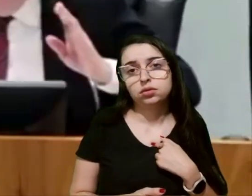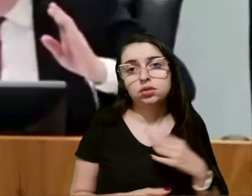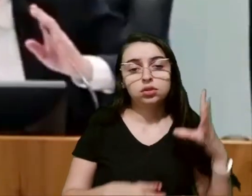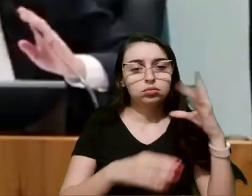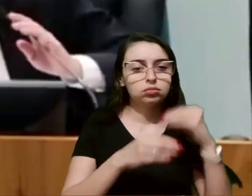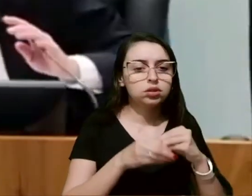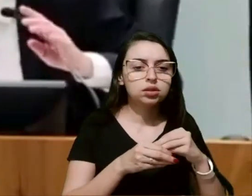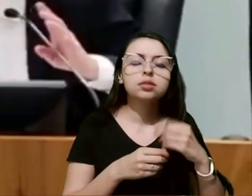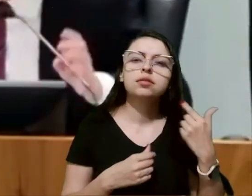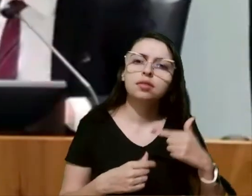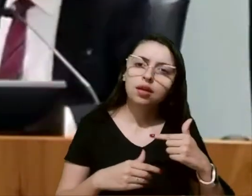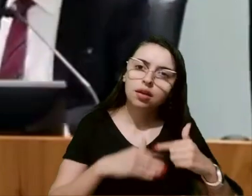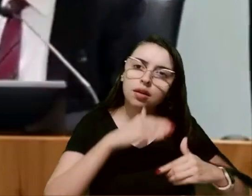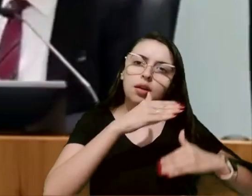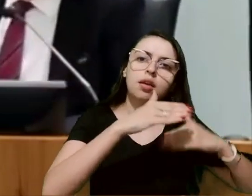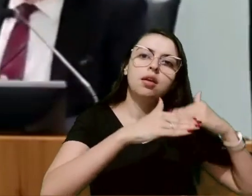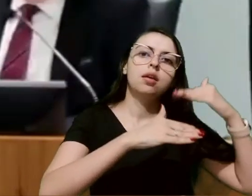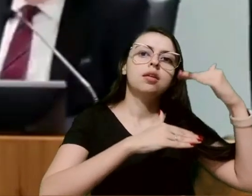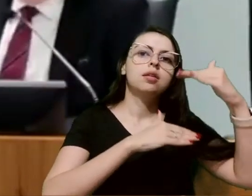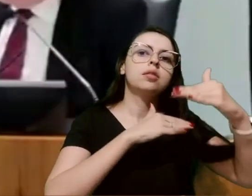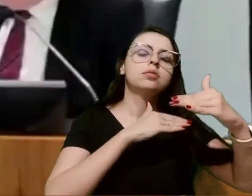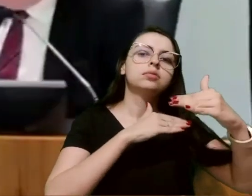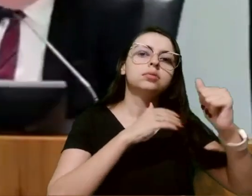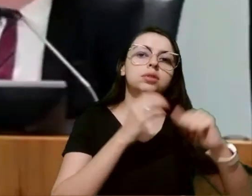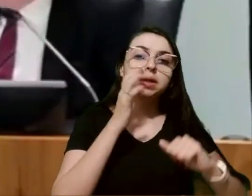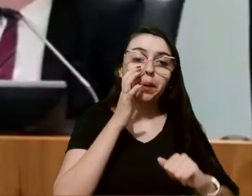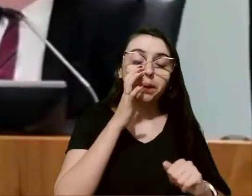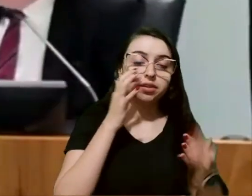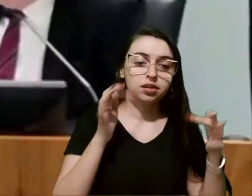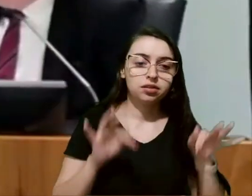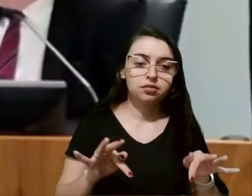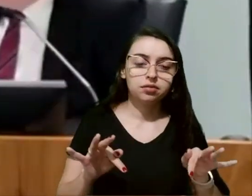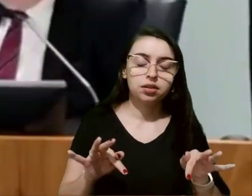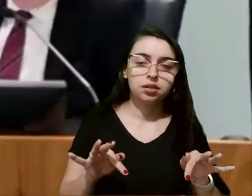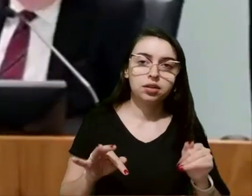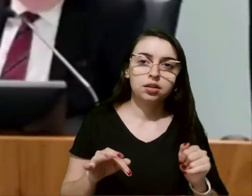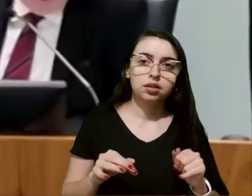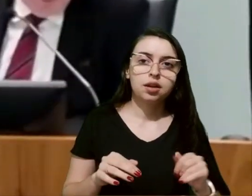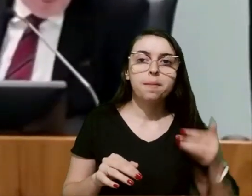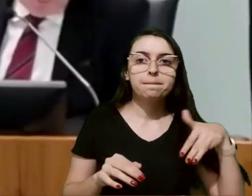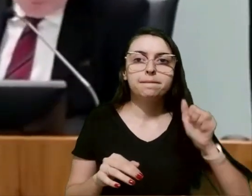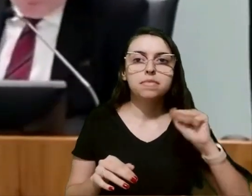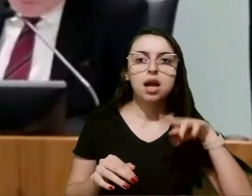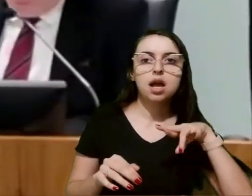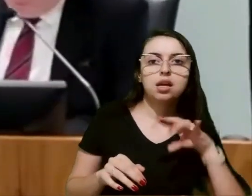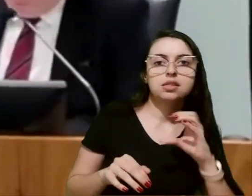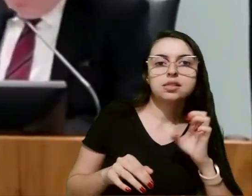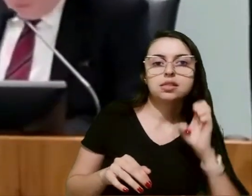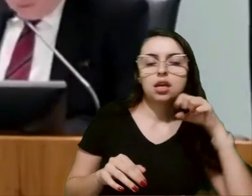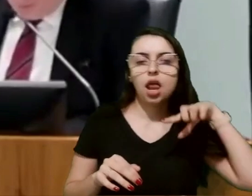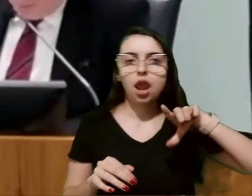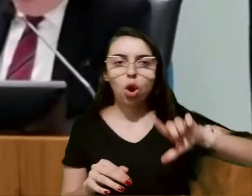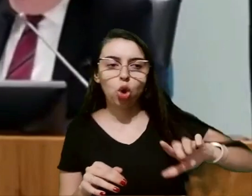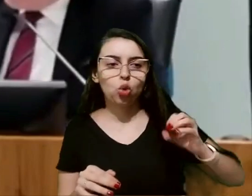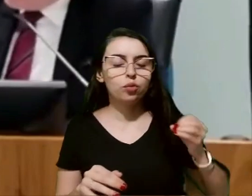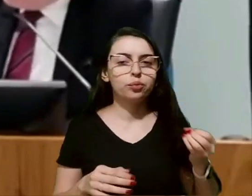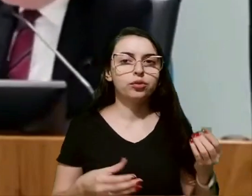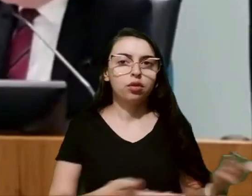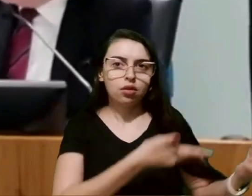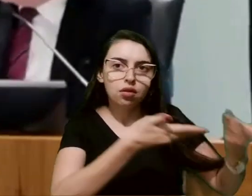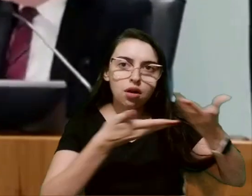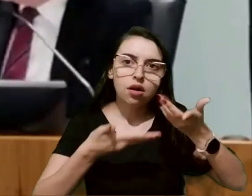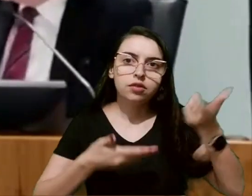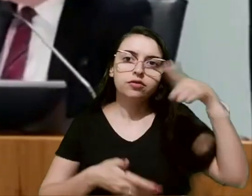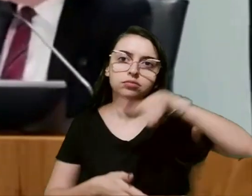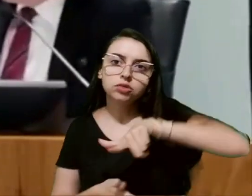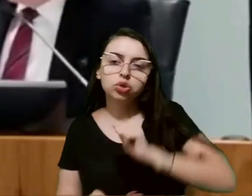A conclusão que chego, nós temos muito para avançar nesse assunto, e já fica, já de antemão, professor Marcelo, o convite para voltar